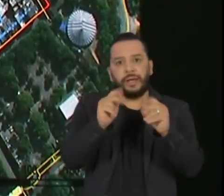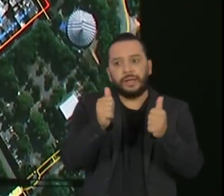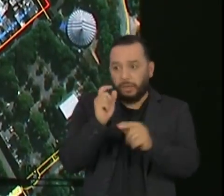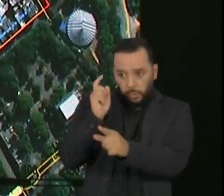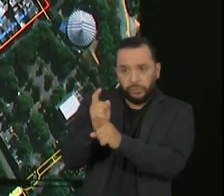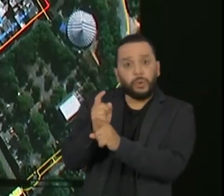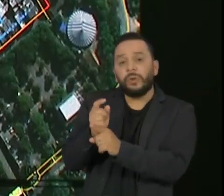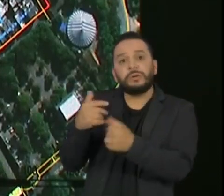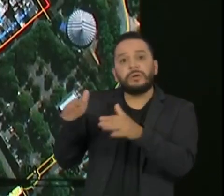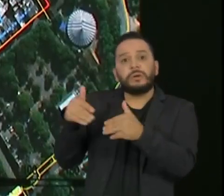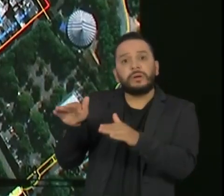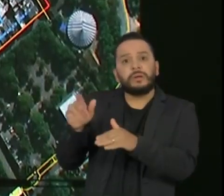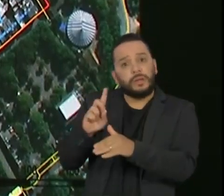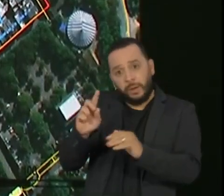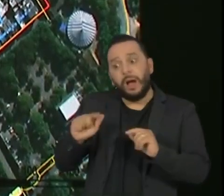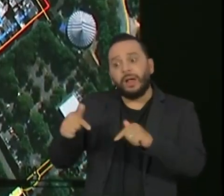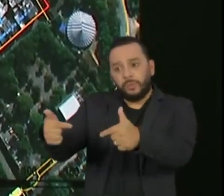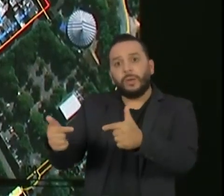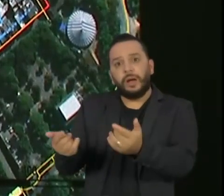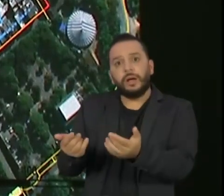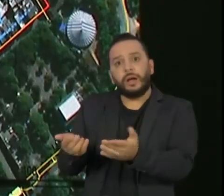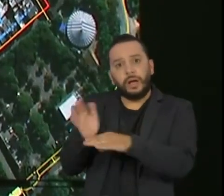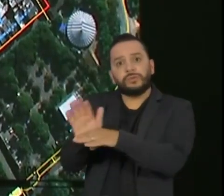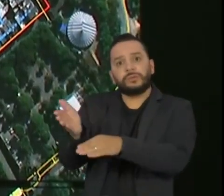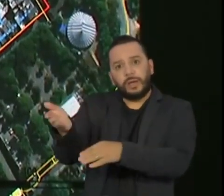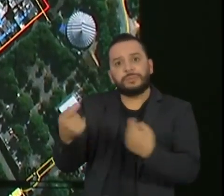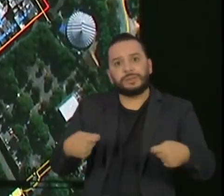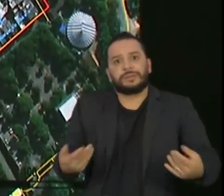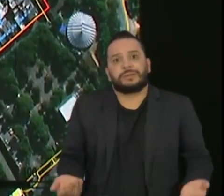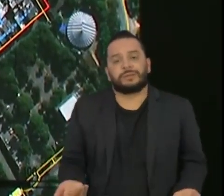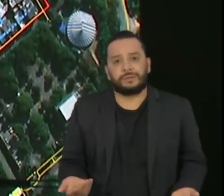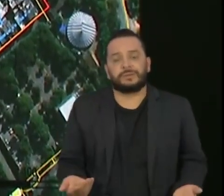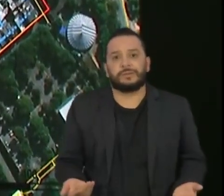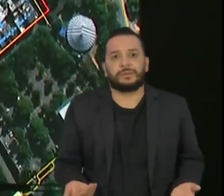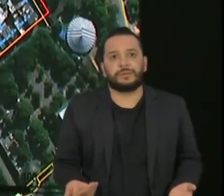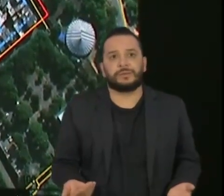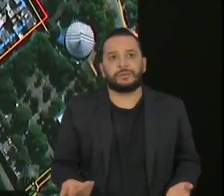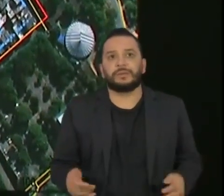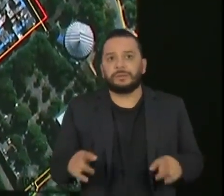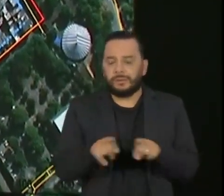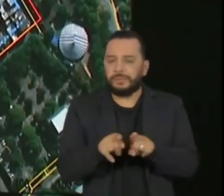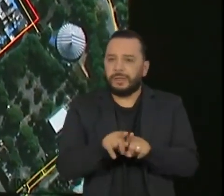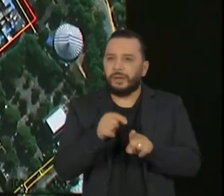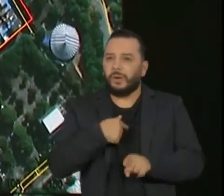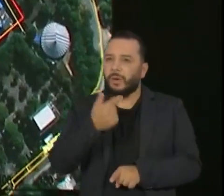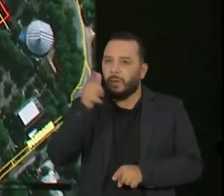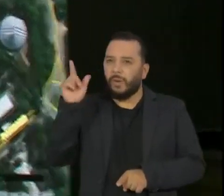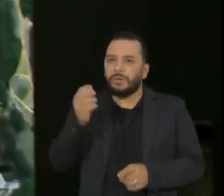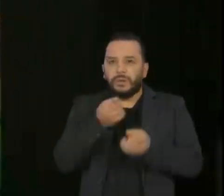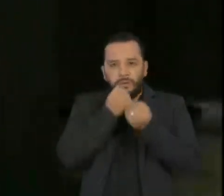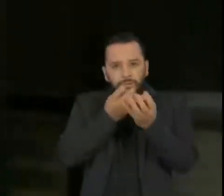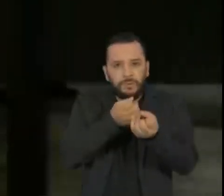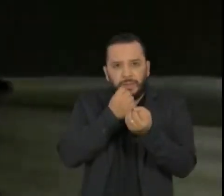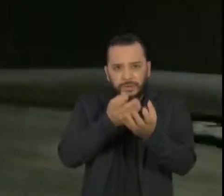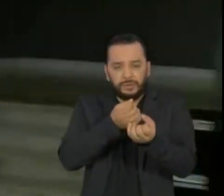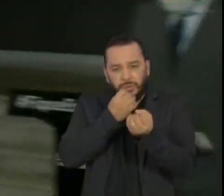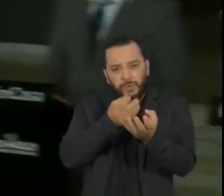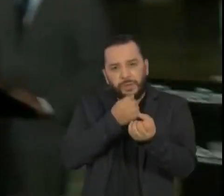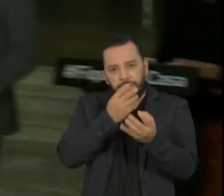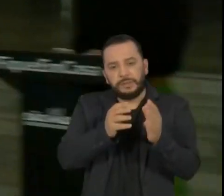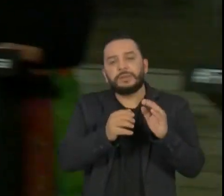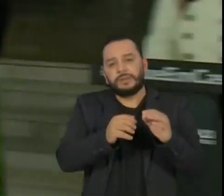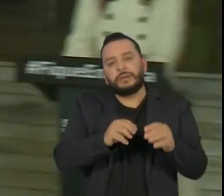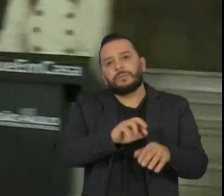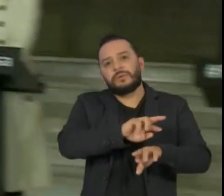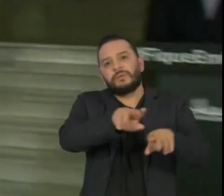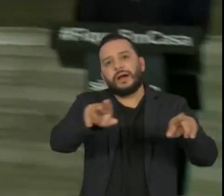Tá? Bom, e além de uma outra série de dados que estão sendo gerados pelas diversas secretarias e